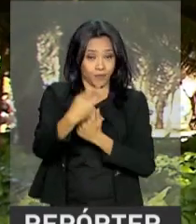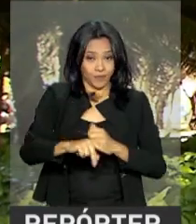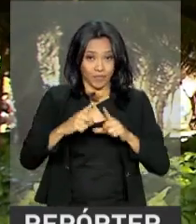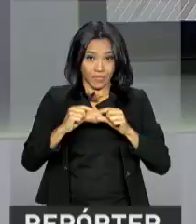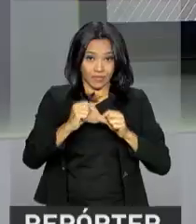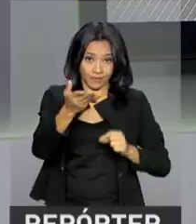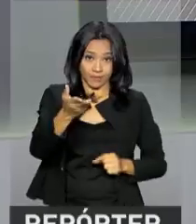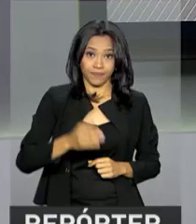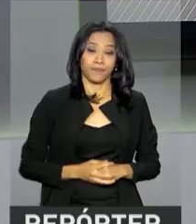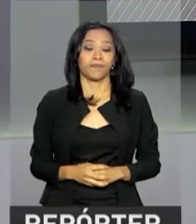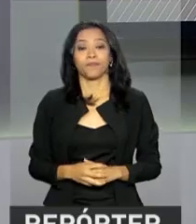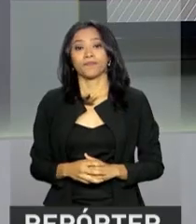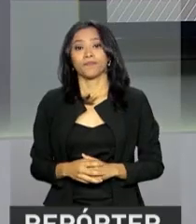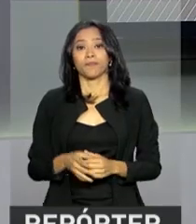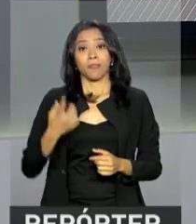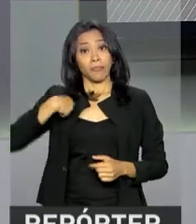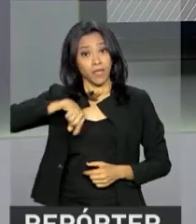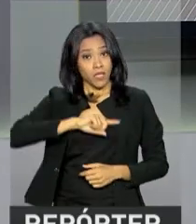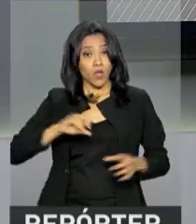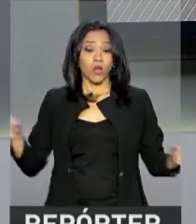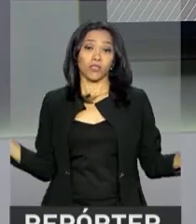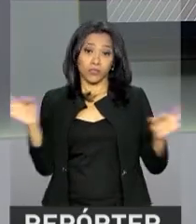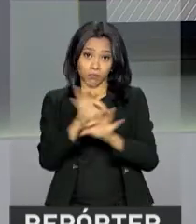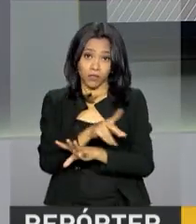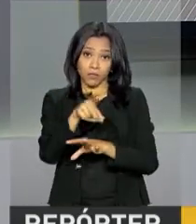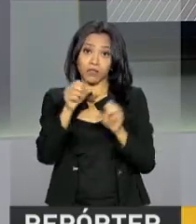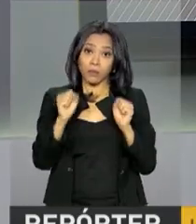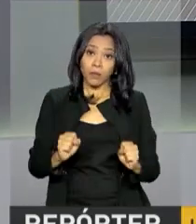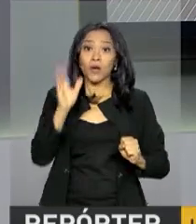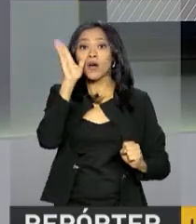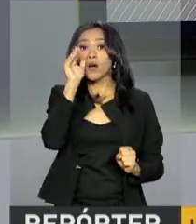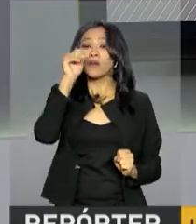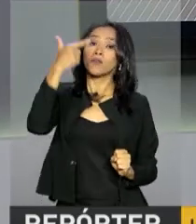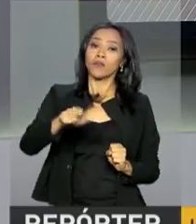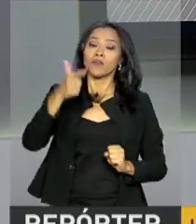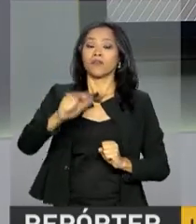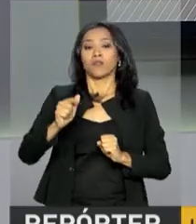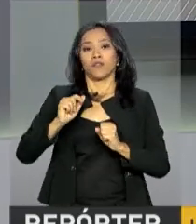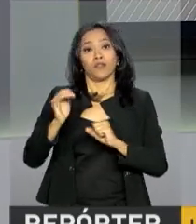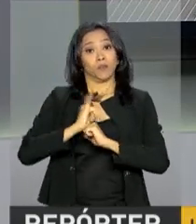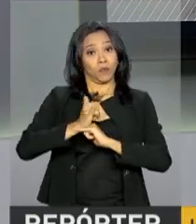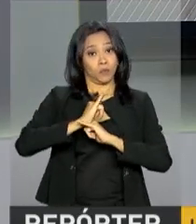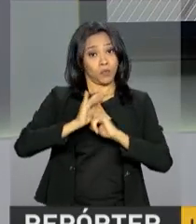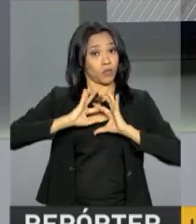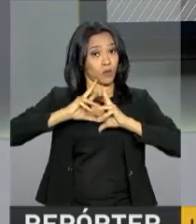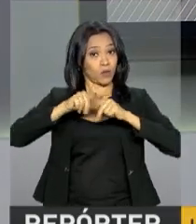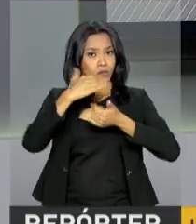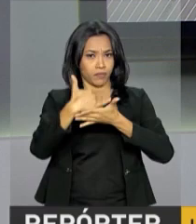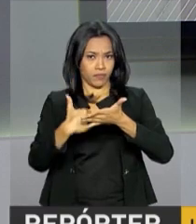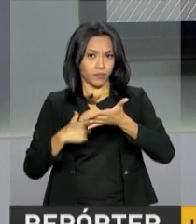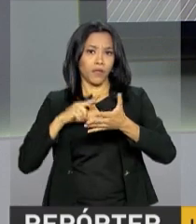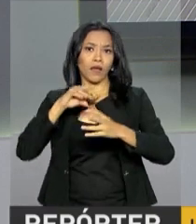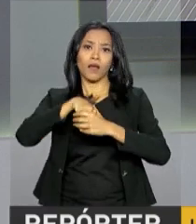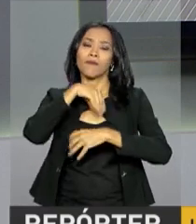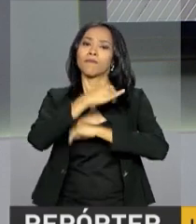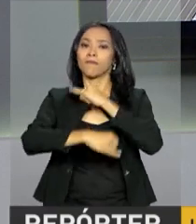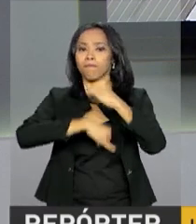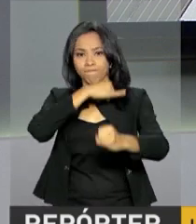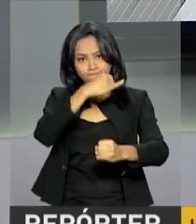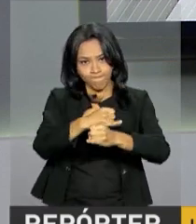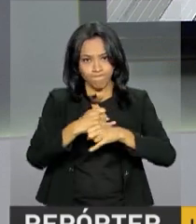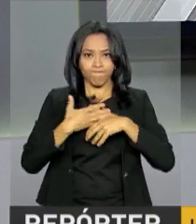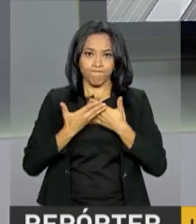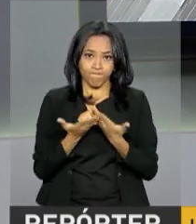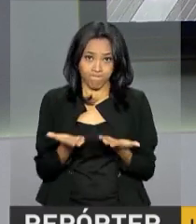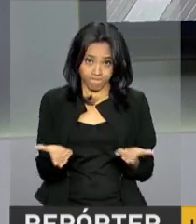lopes e nós ficamos por aqui você pode rever as reportagens no youtube e toda nossa programação também está na página